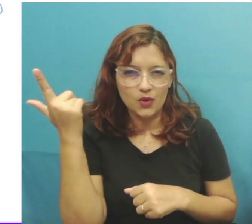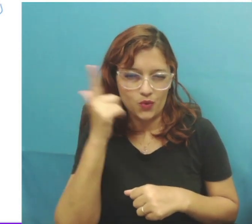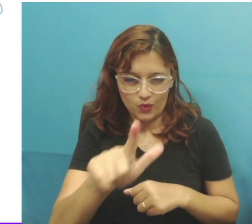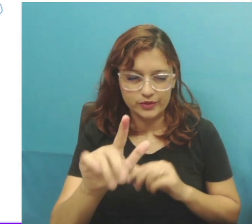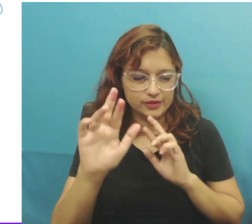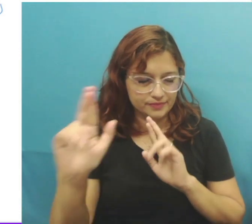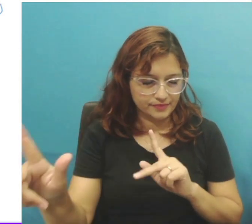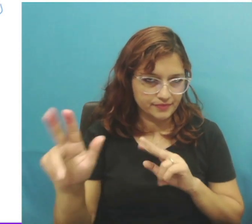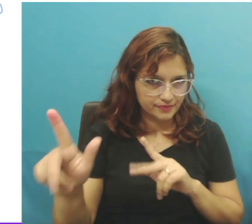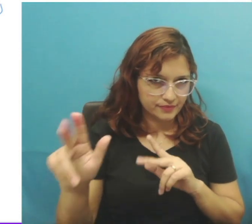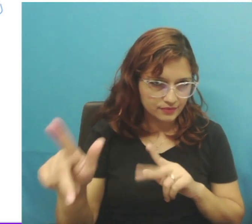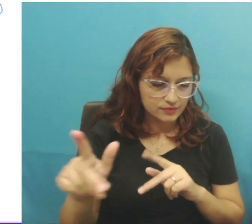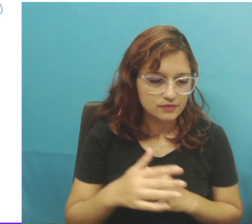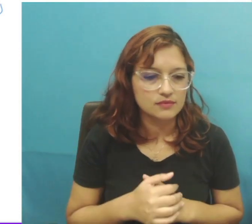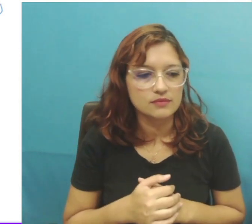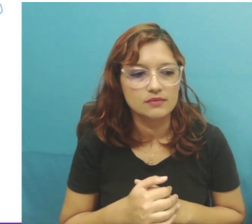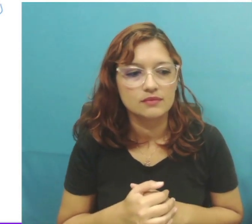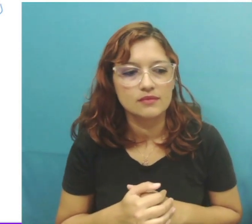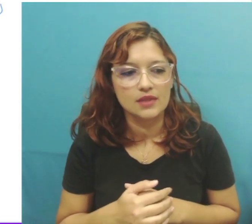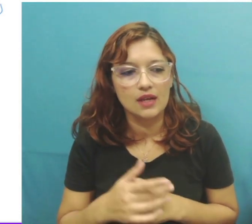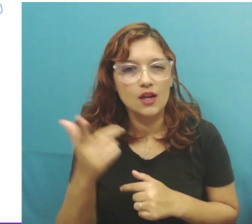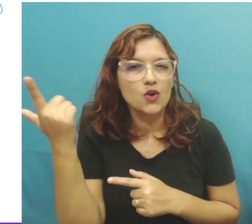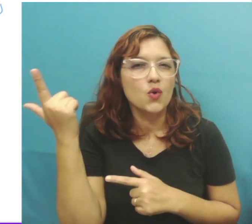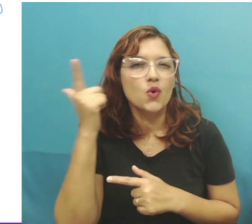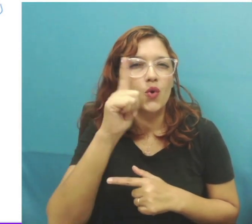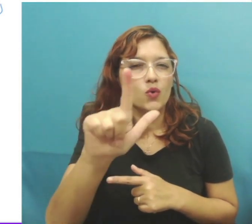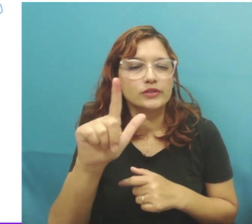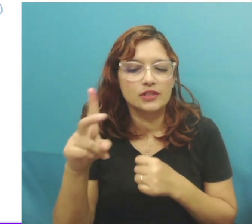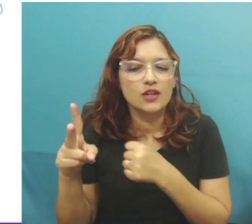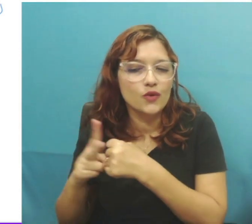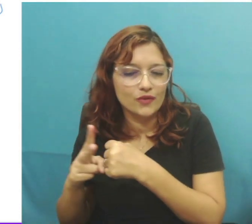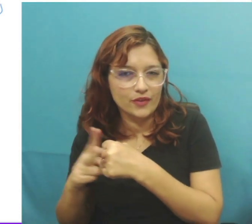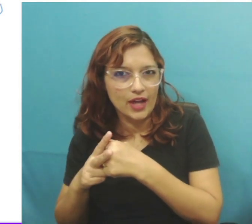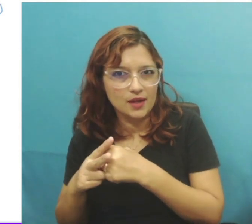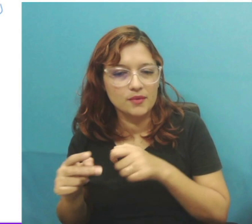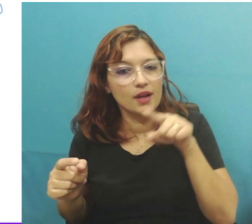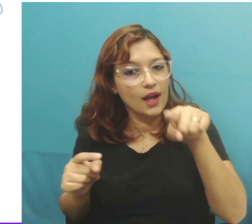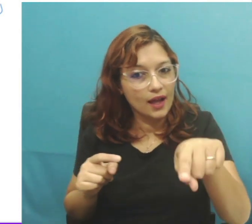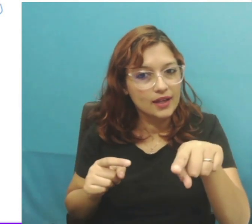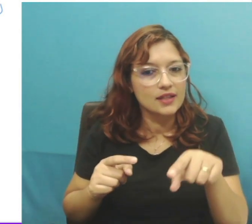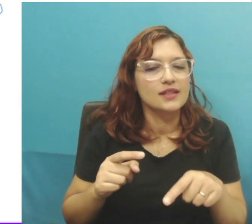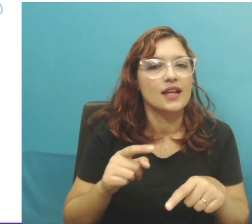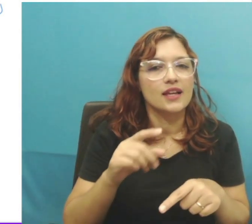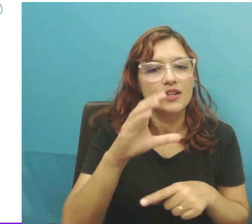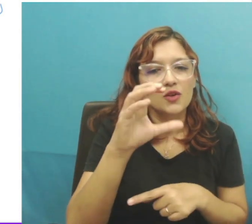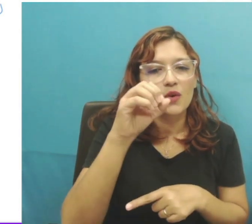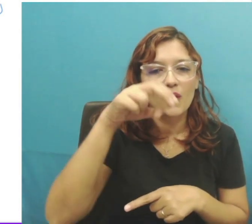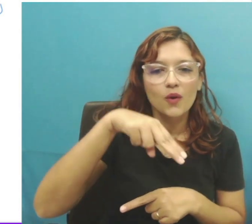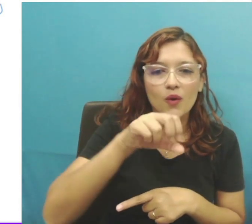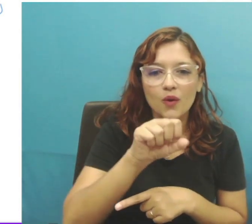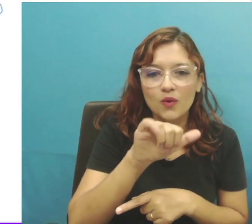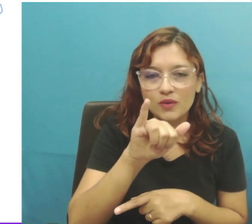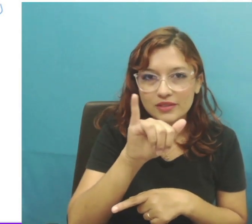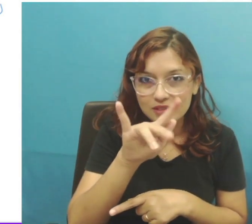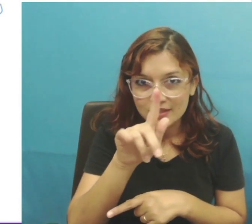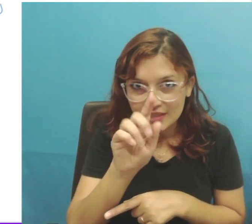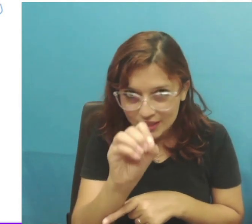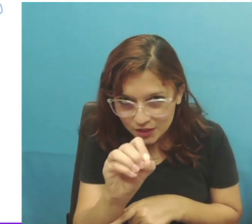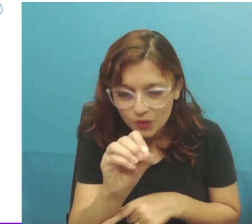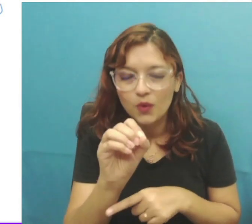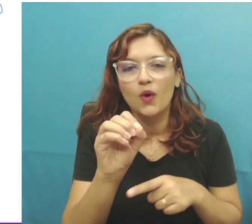pronome. Ele pode ser usado como o verbo conseguir, mas com o pronome ele vai ter um significado diferente.